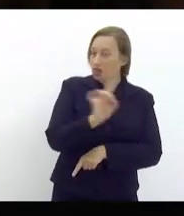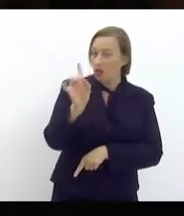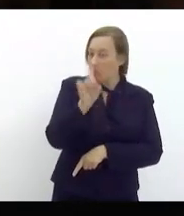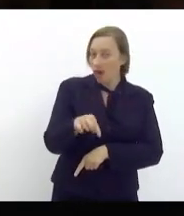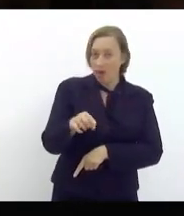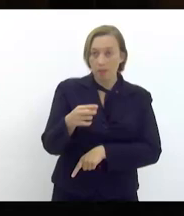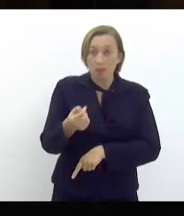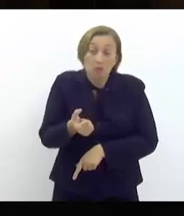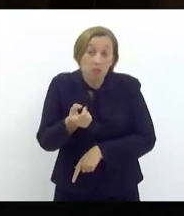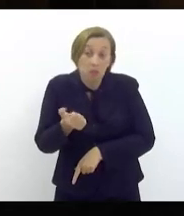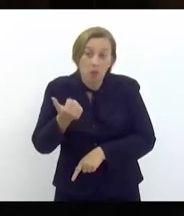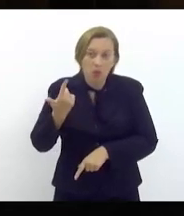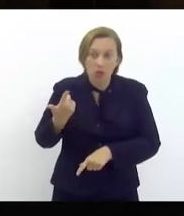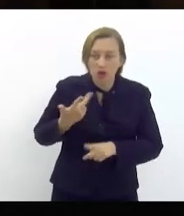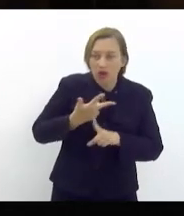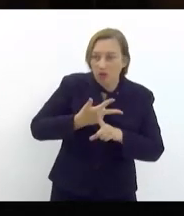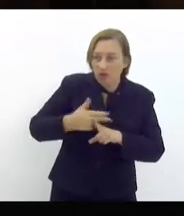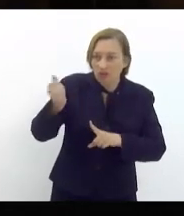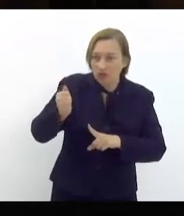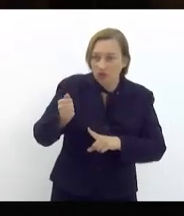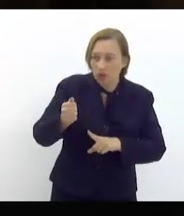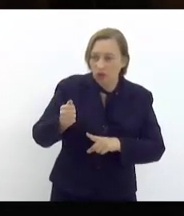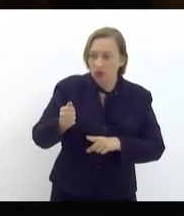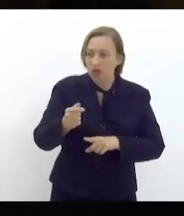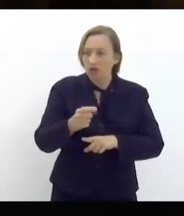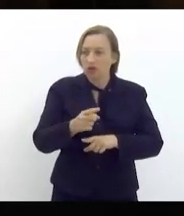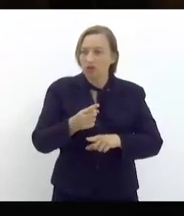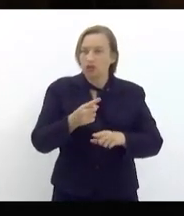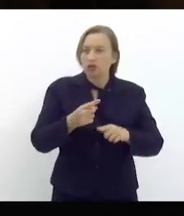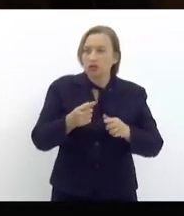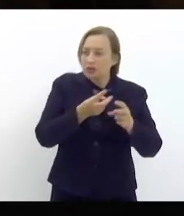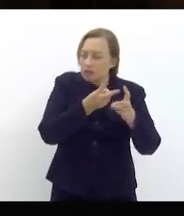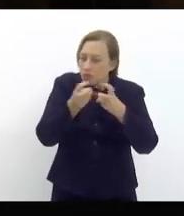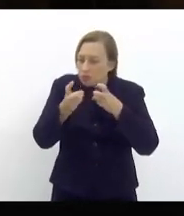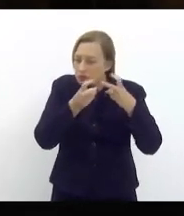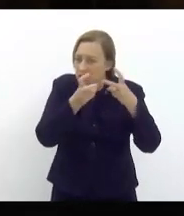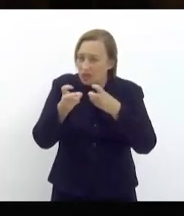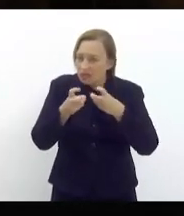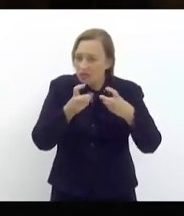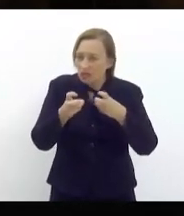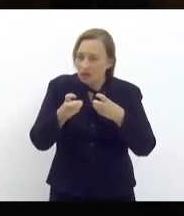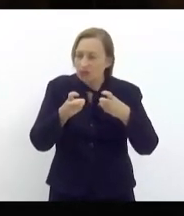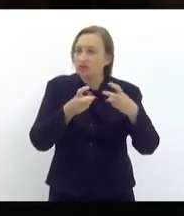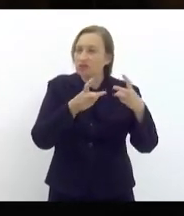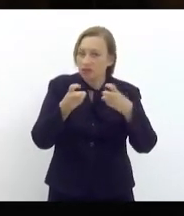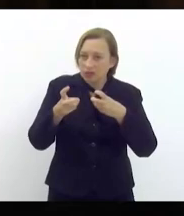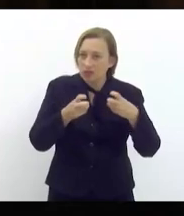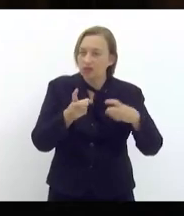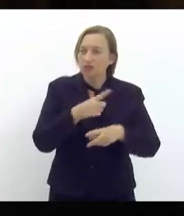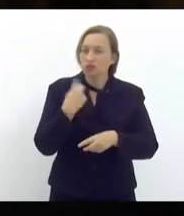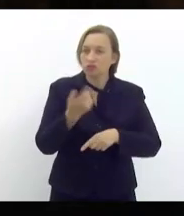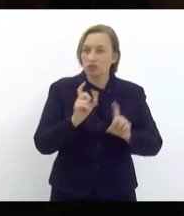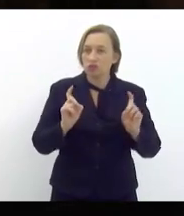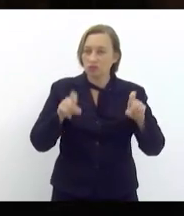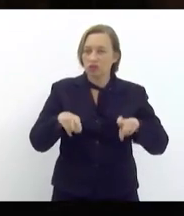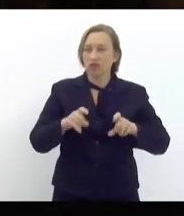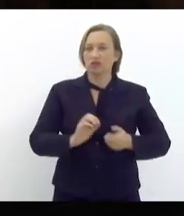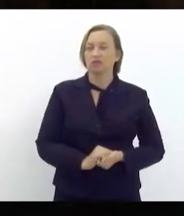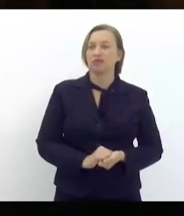pouca coisa é uma conquista da atuação sempre vigilante e sempre comprometida da nossa mandata